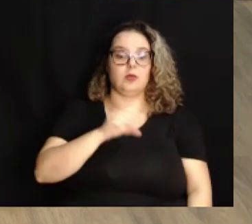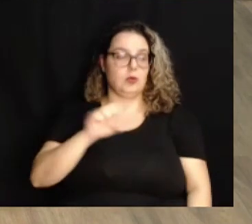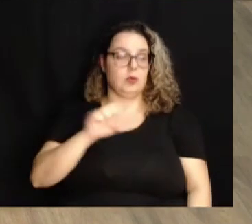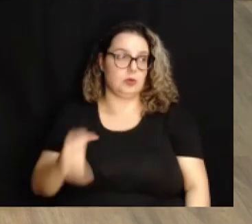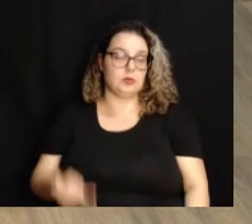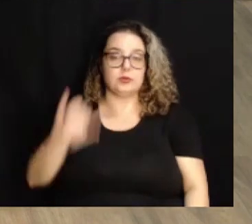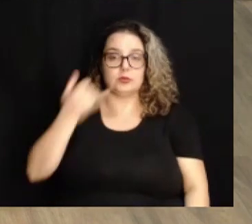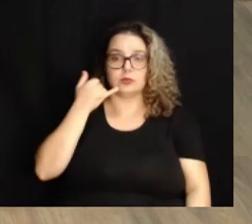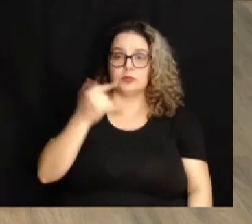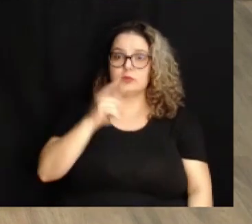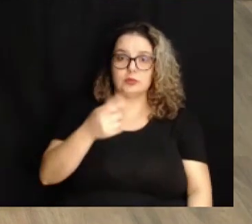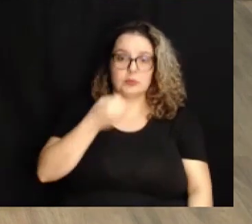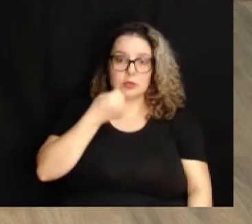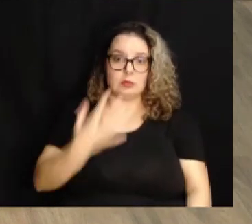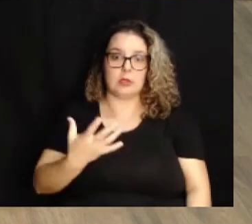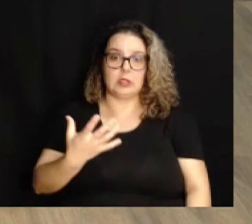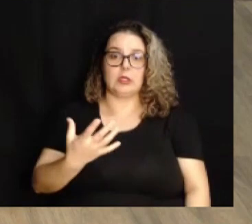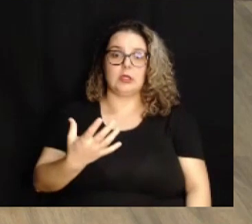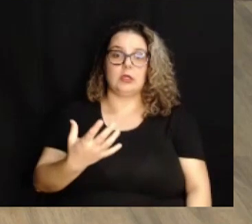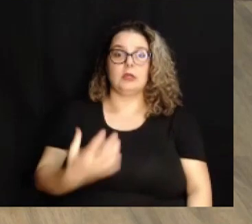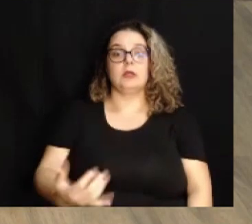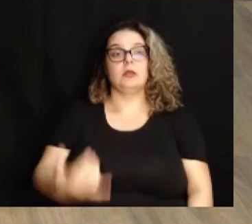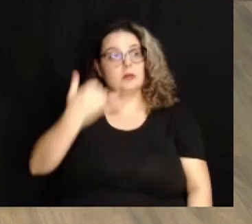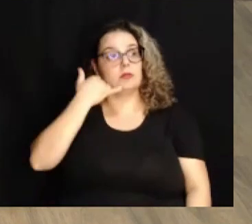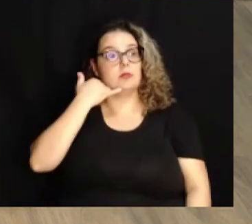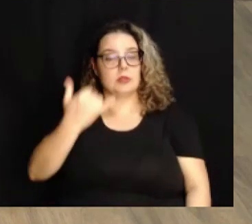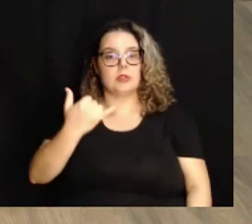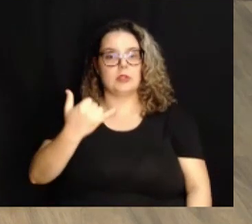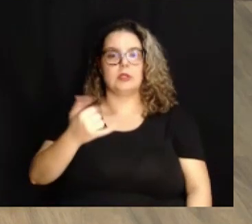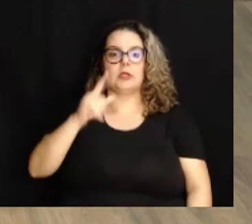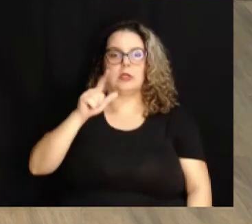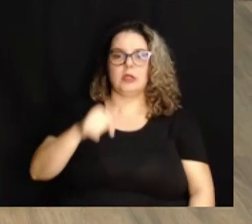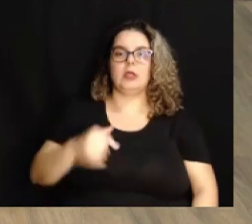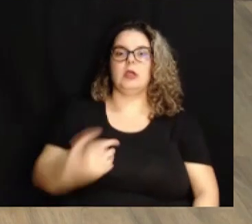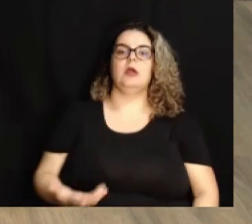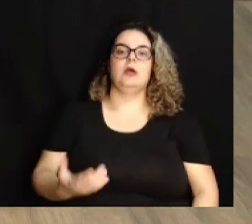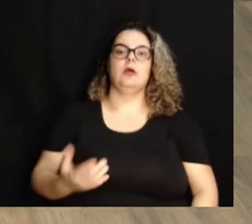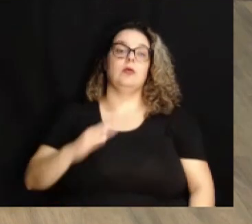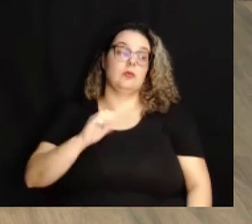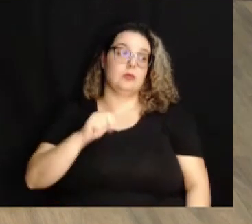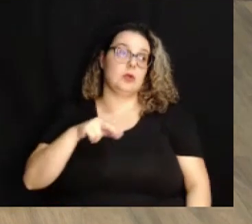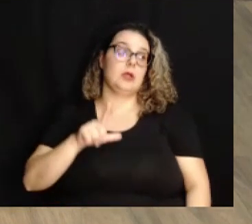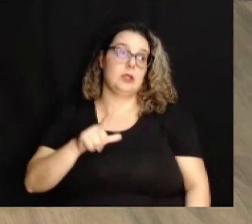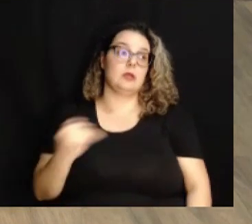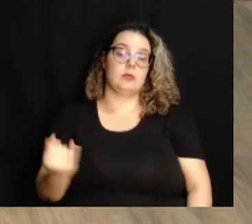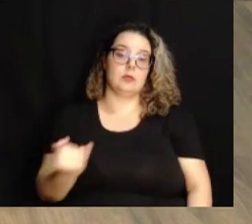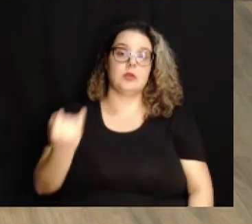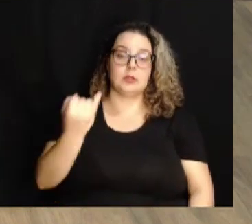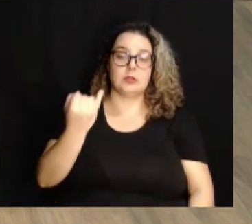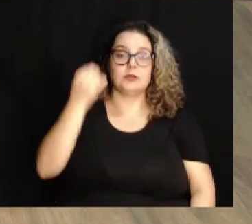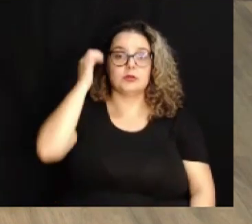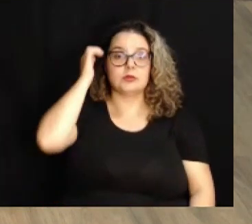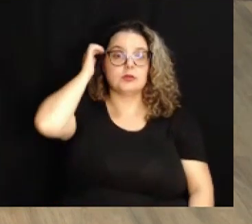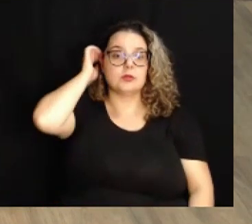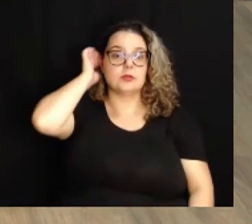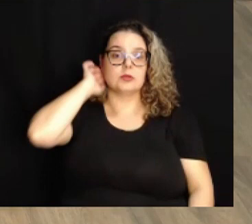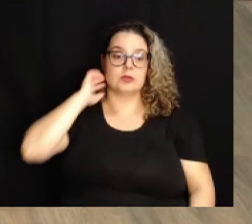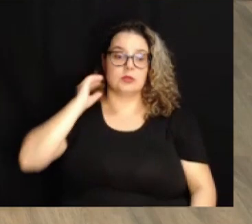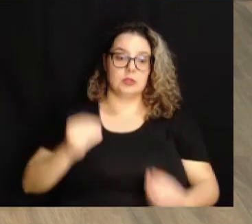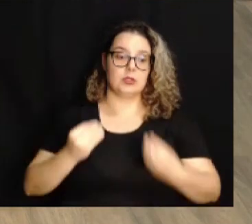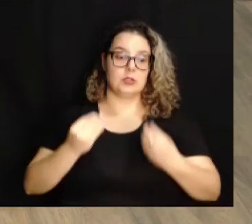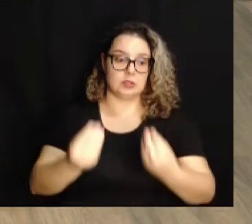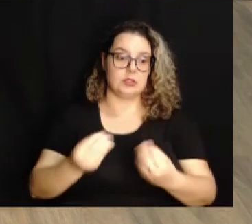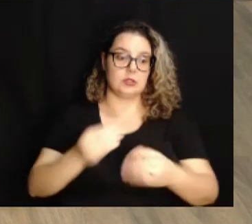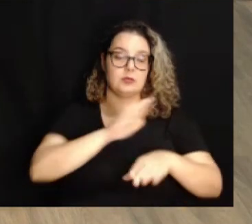liga, um canal bem interessante, né? E acaba oferecendo, sim, ajuda para aquelas pessoas